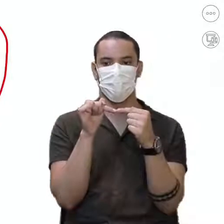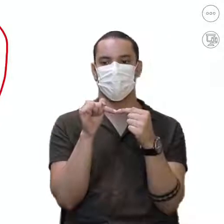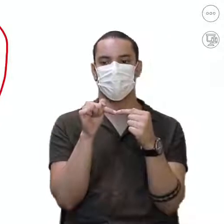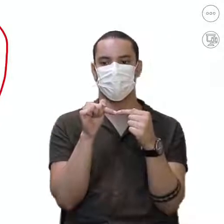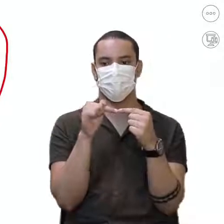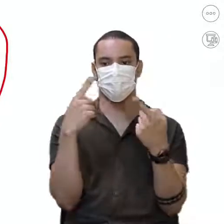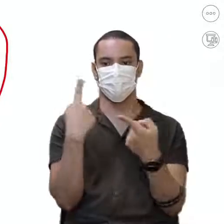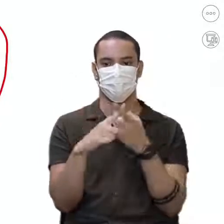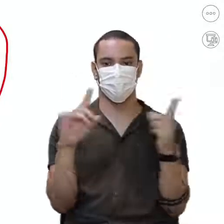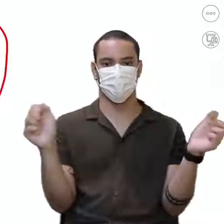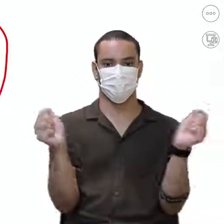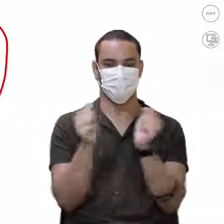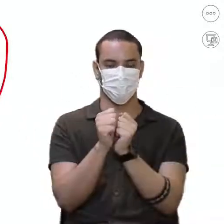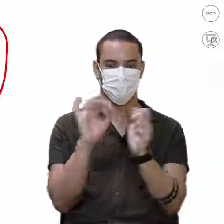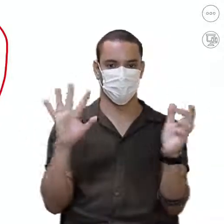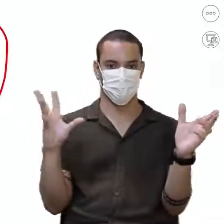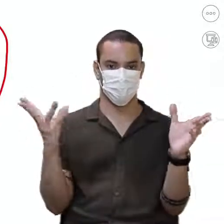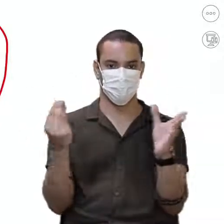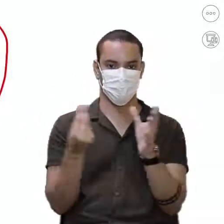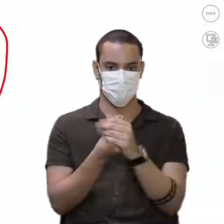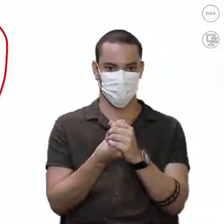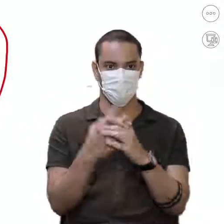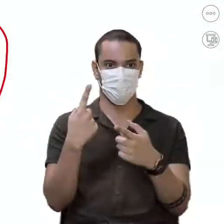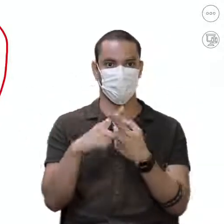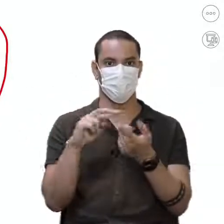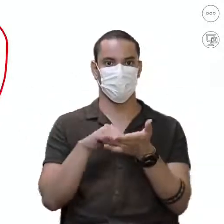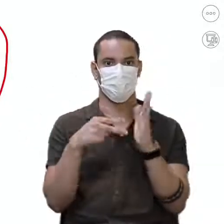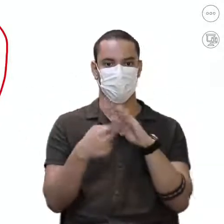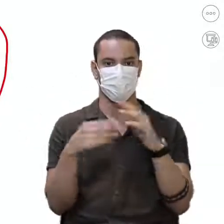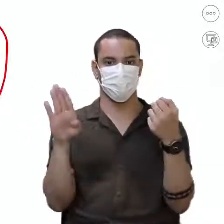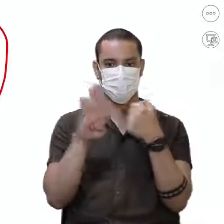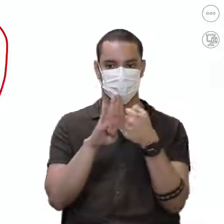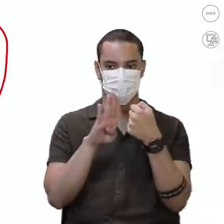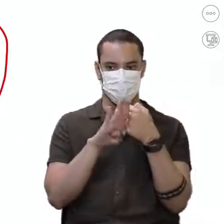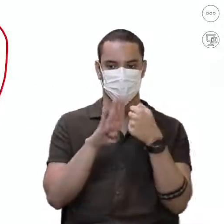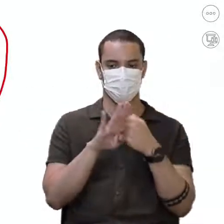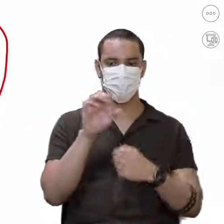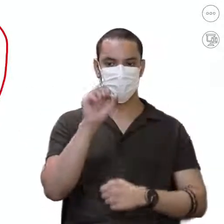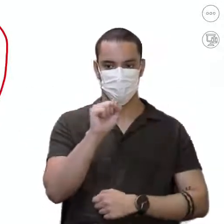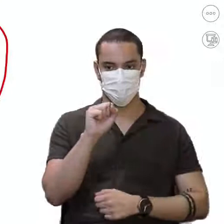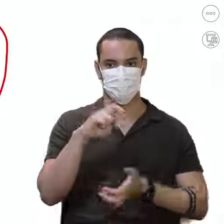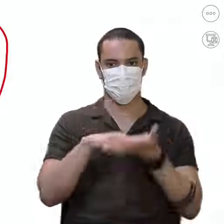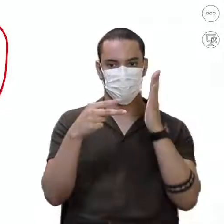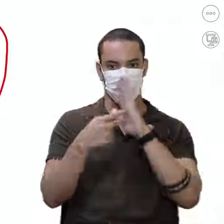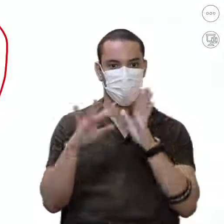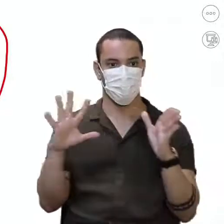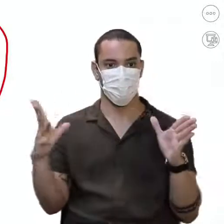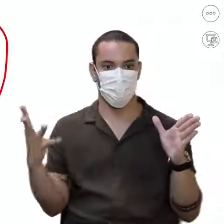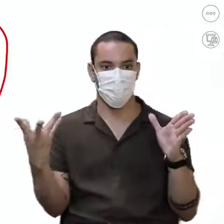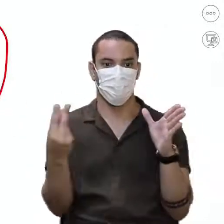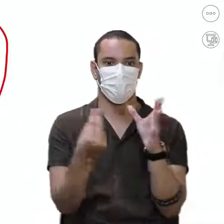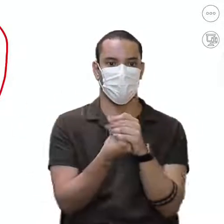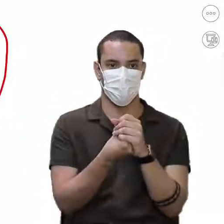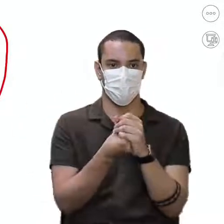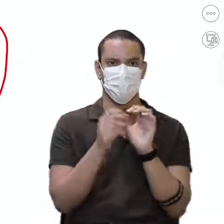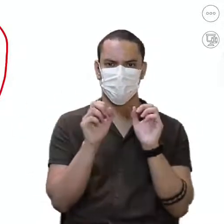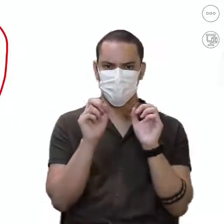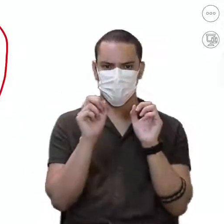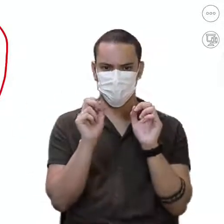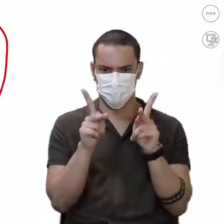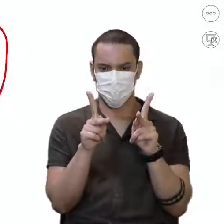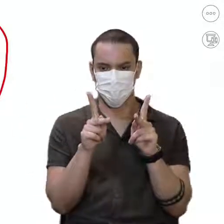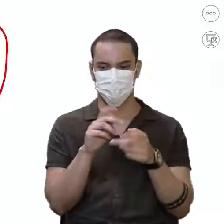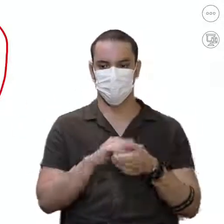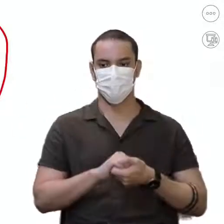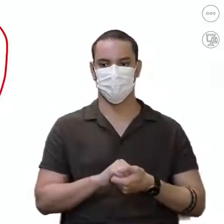words está no plural. Afinal de contas, words é um substantivo e esse S indica plural. Ok? Nesse caso,